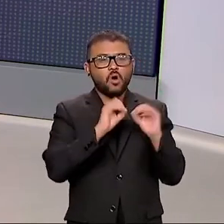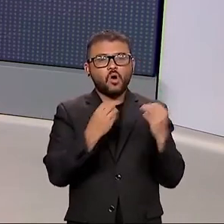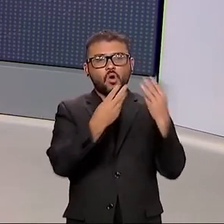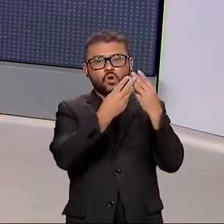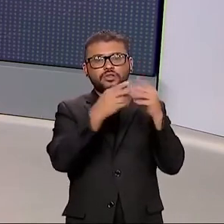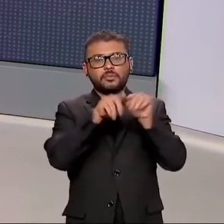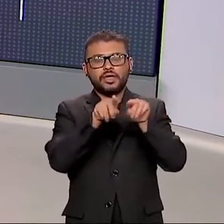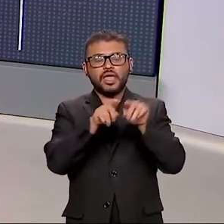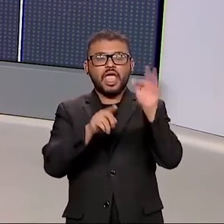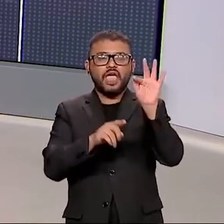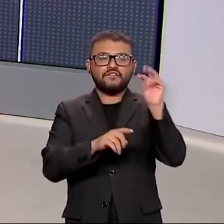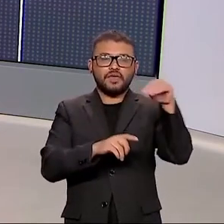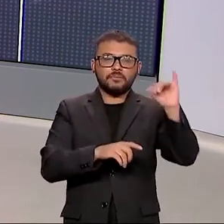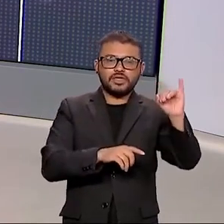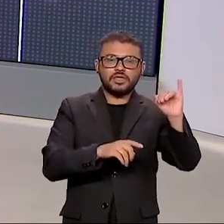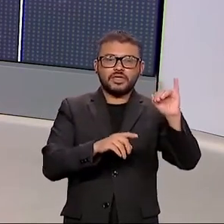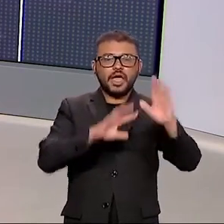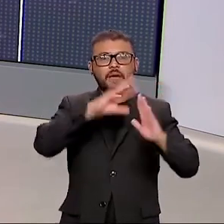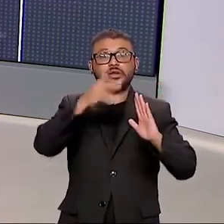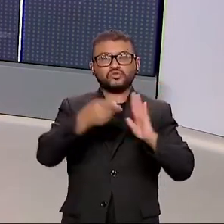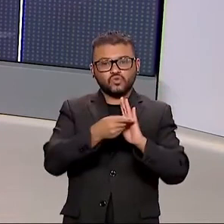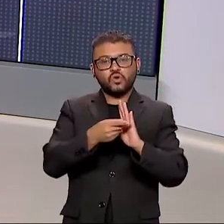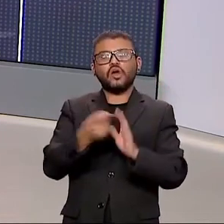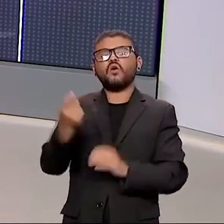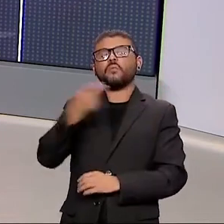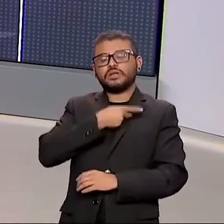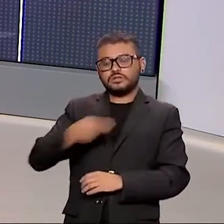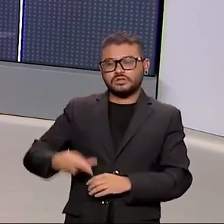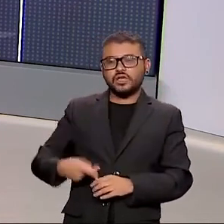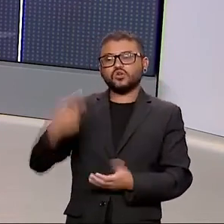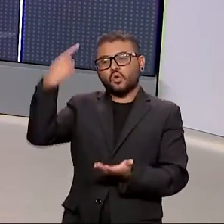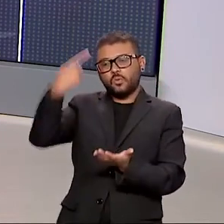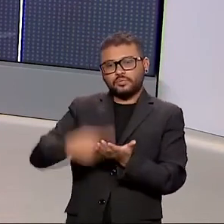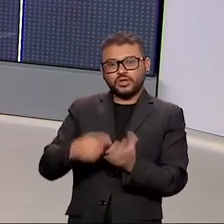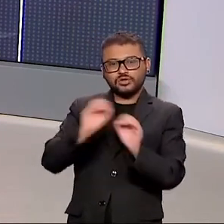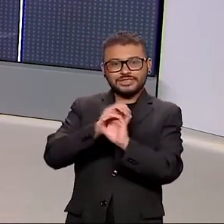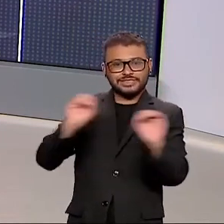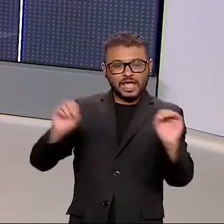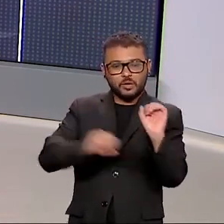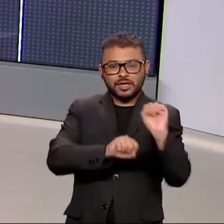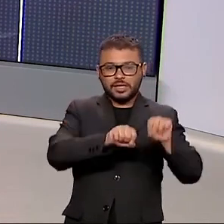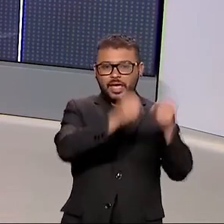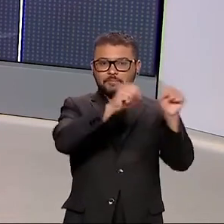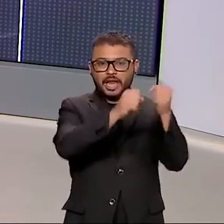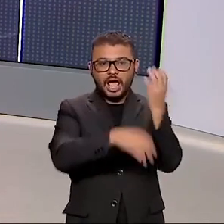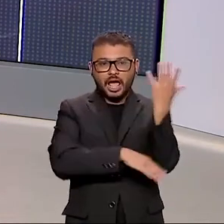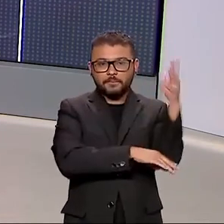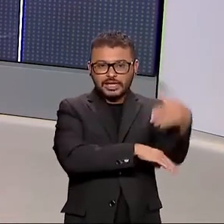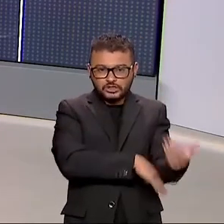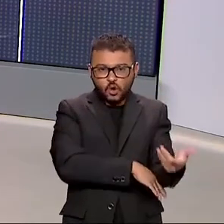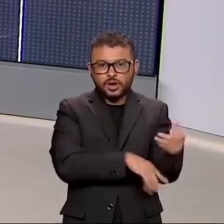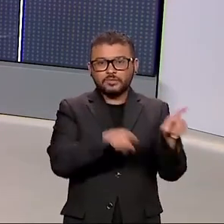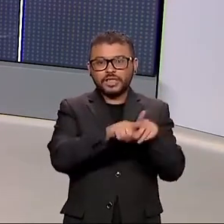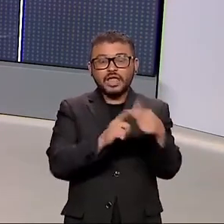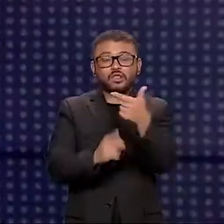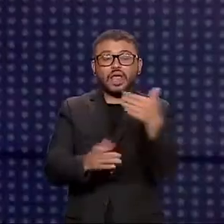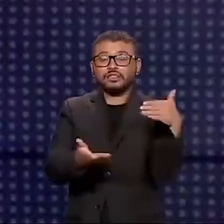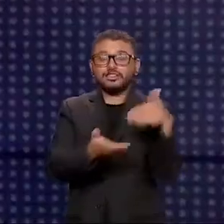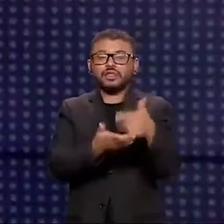ao FMI. Sobre a Amazônia, o presidente voltou a falar do compromisso dele em zerar o desmatamento na região até